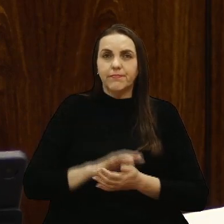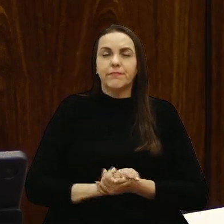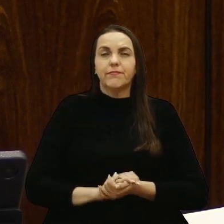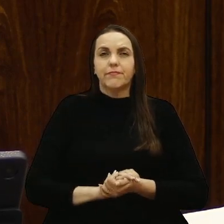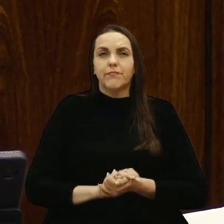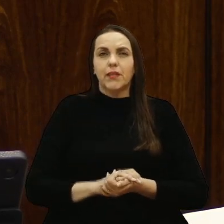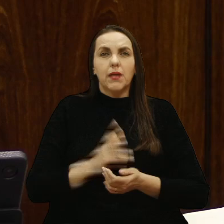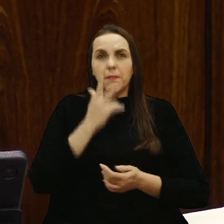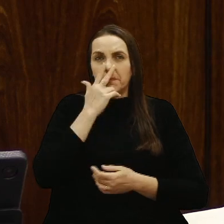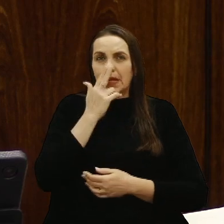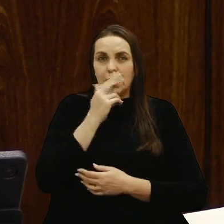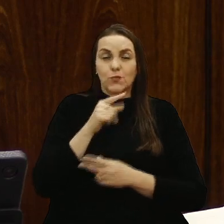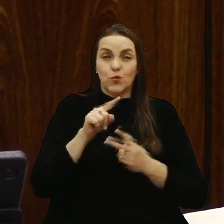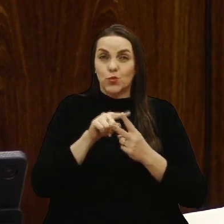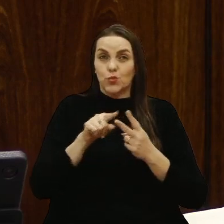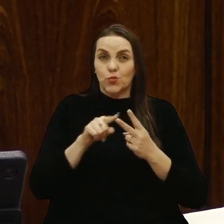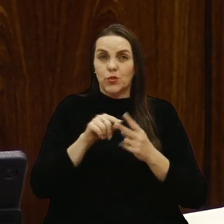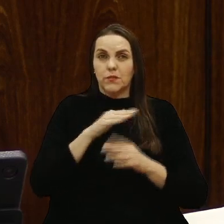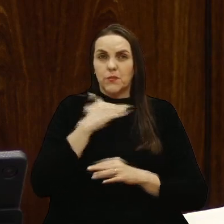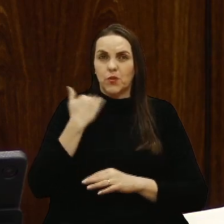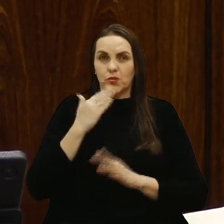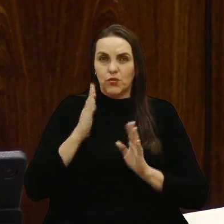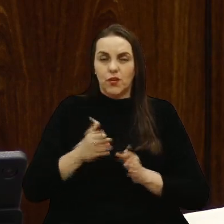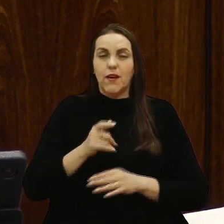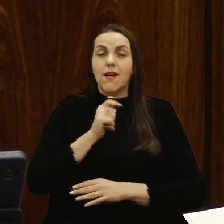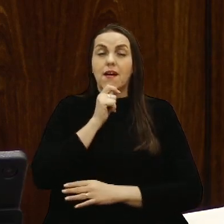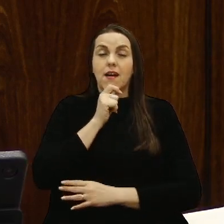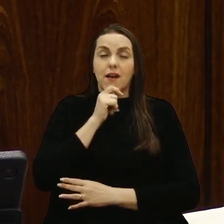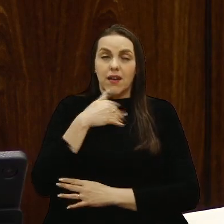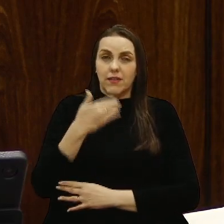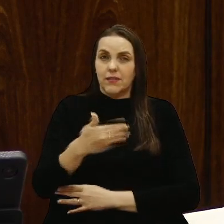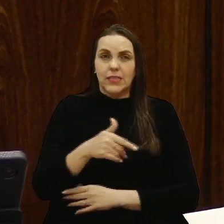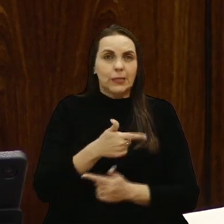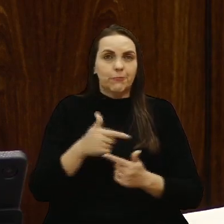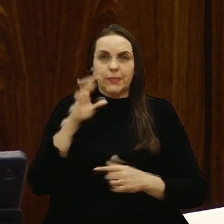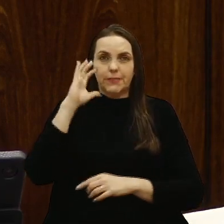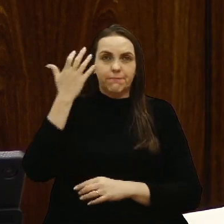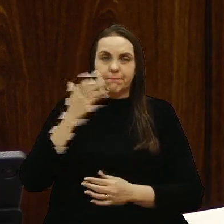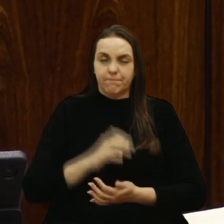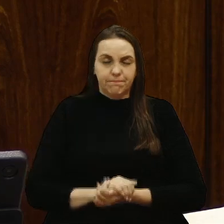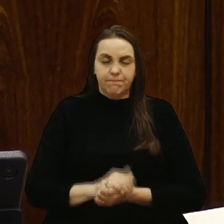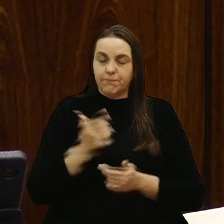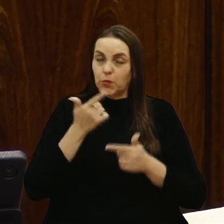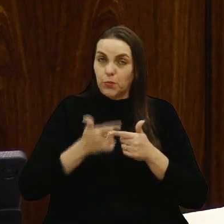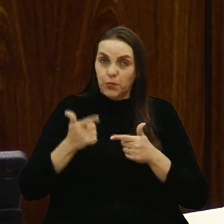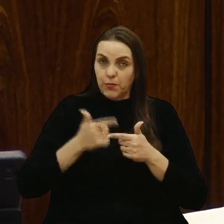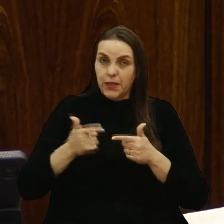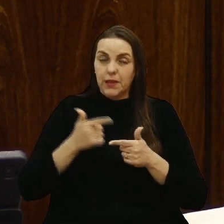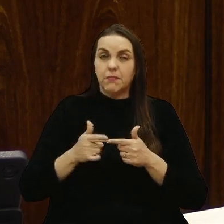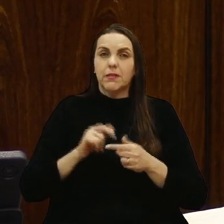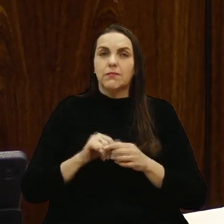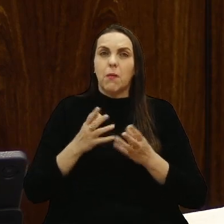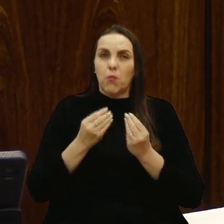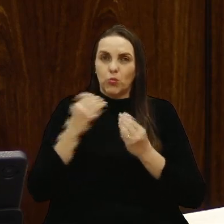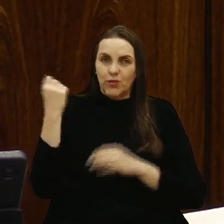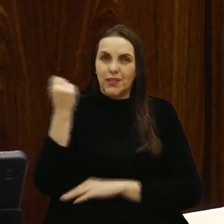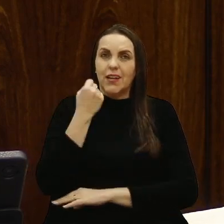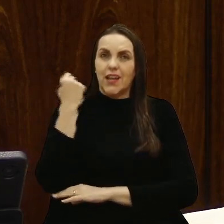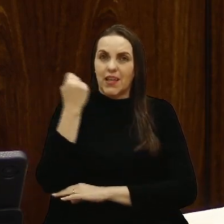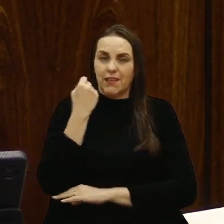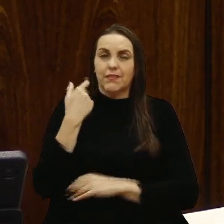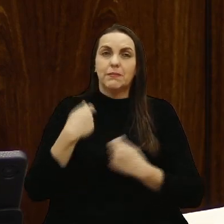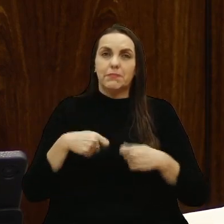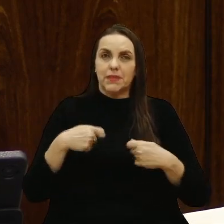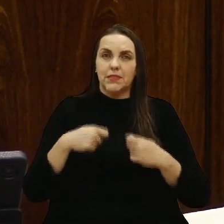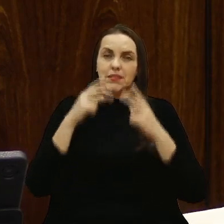Então, mesmo com 2 mortes, a gente ainda não tem a solução de problemas que são tão graves e que precisam